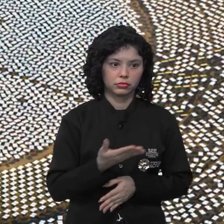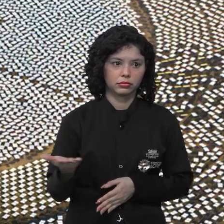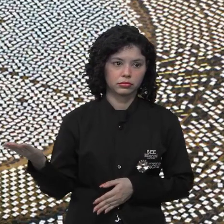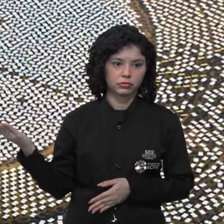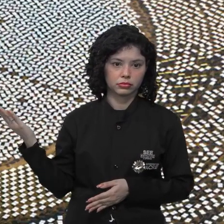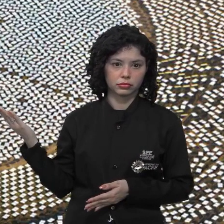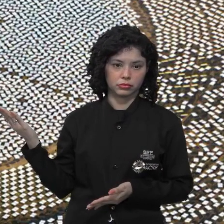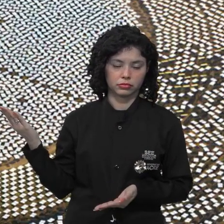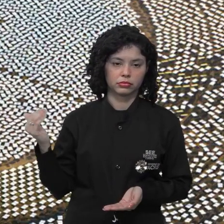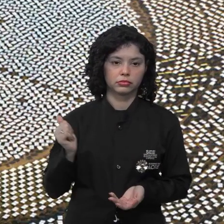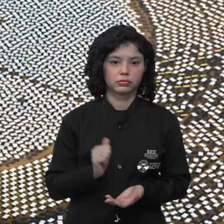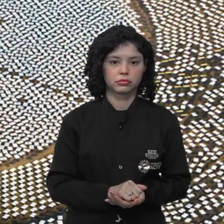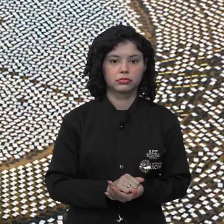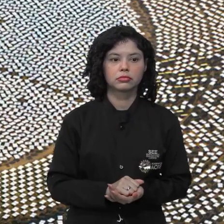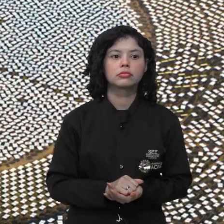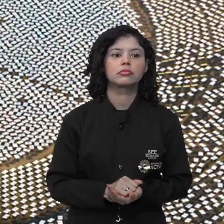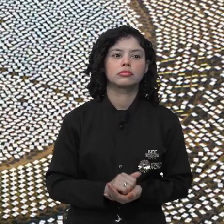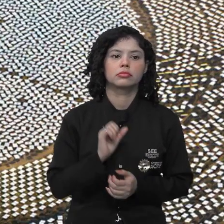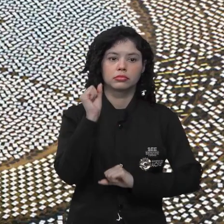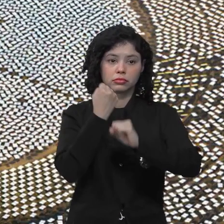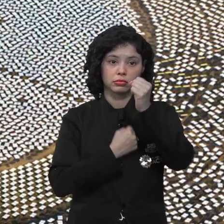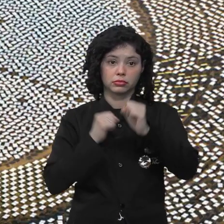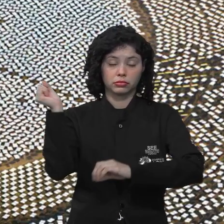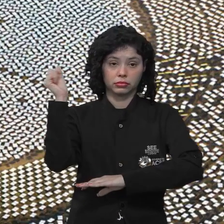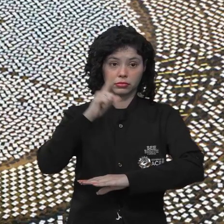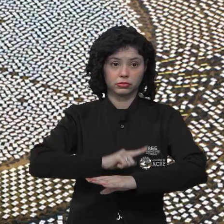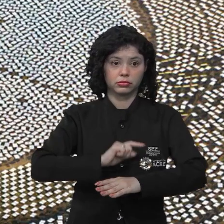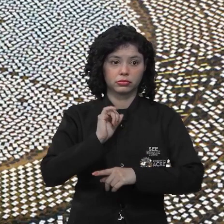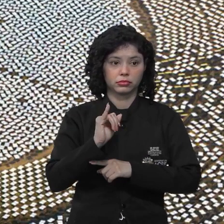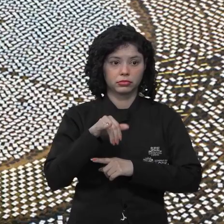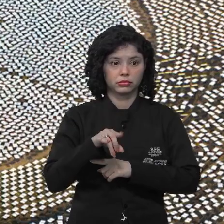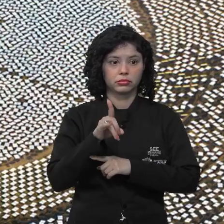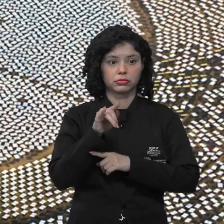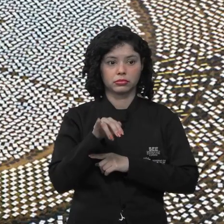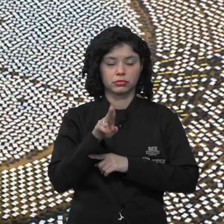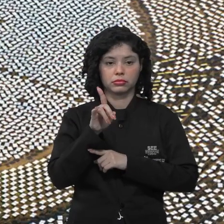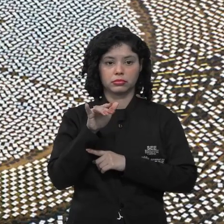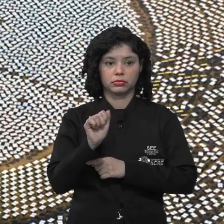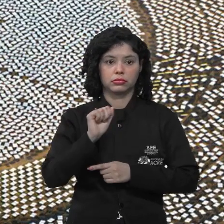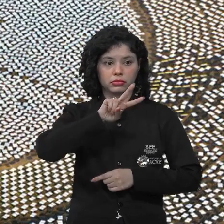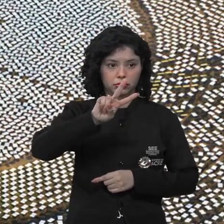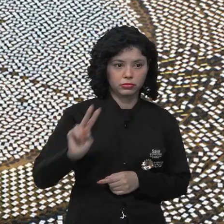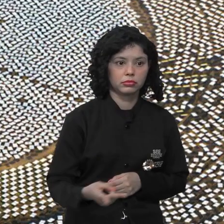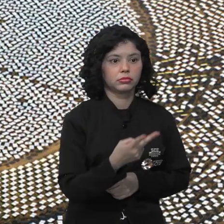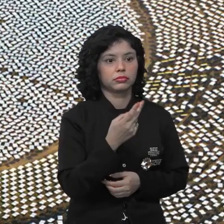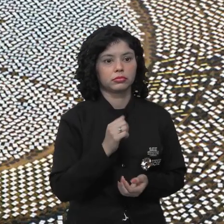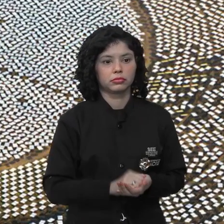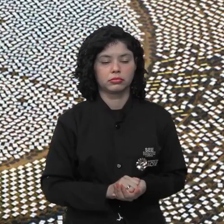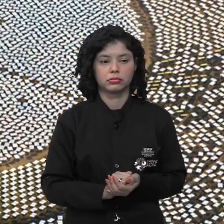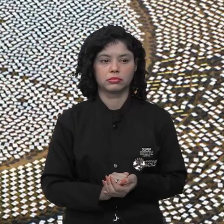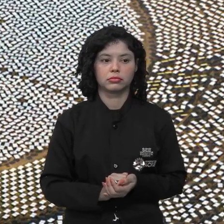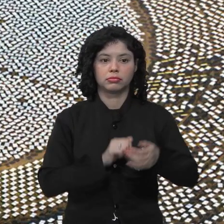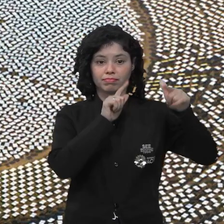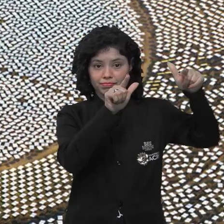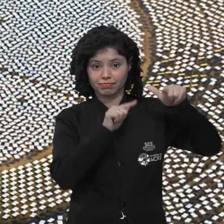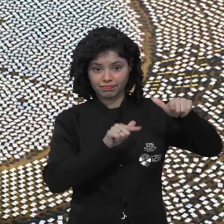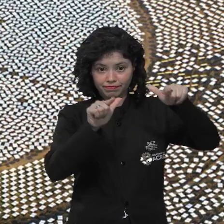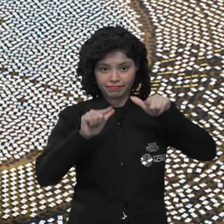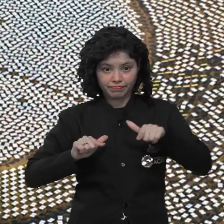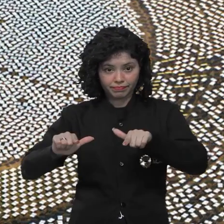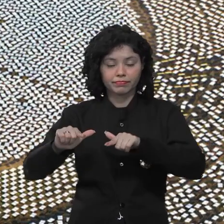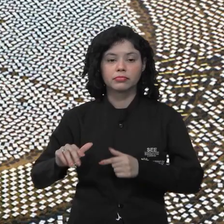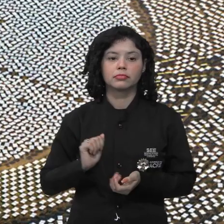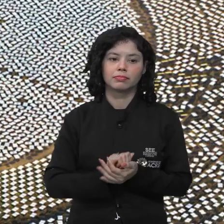né? Então, aqui, essa usina solar, ela fica lá na Índia, com mais de 2 milhões de painéis solares, né?